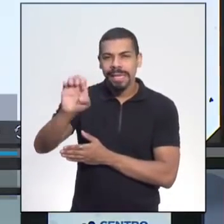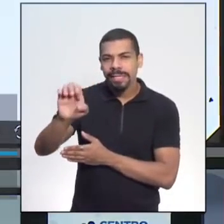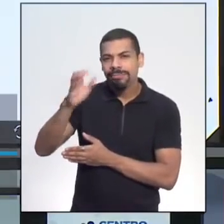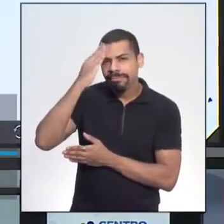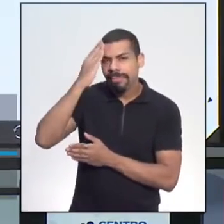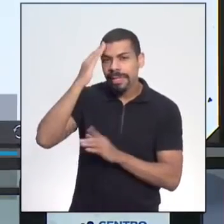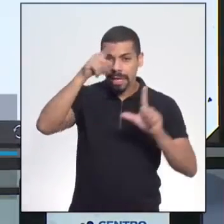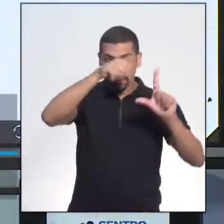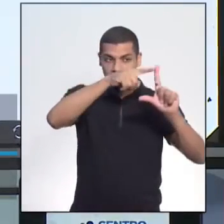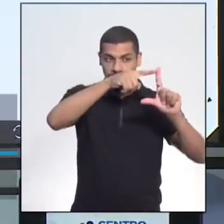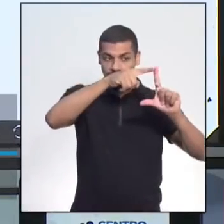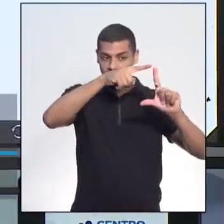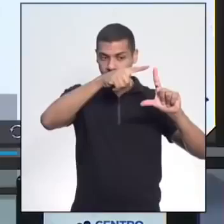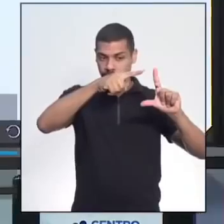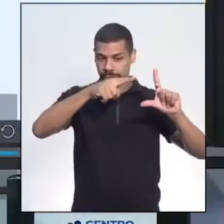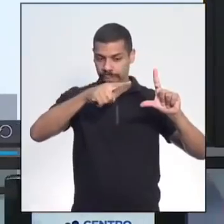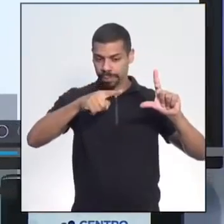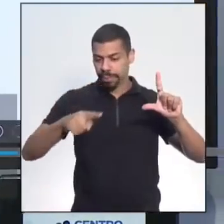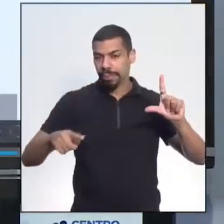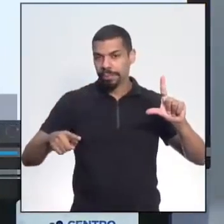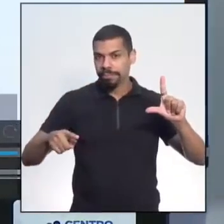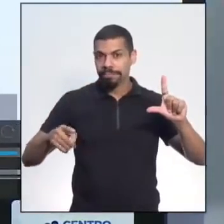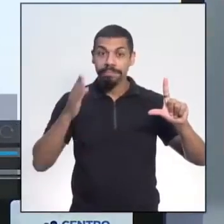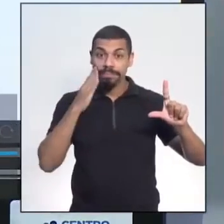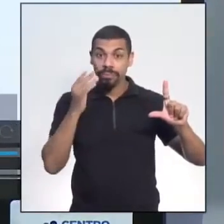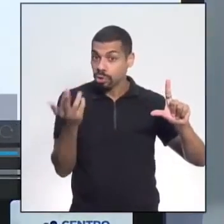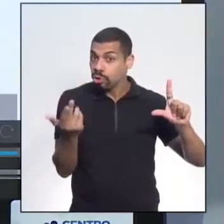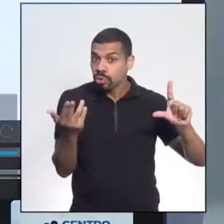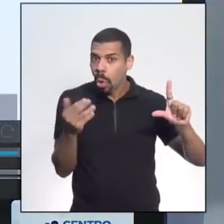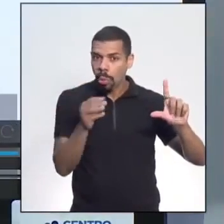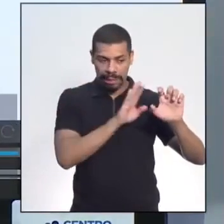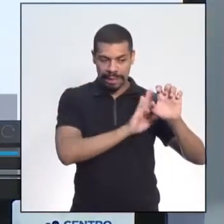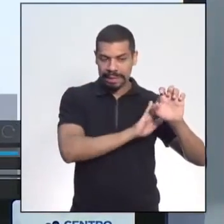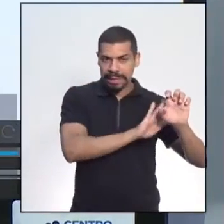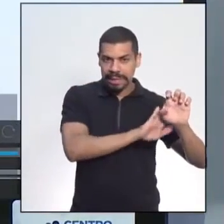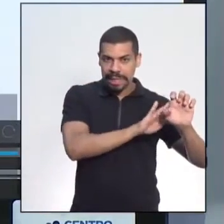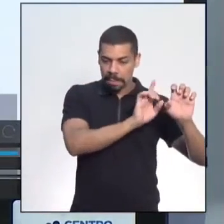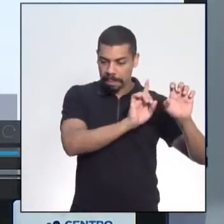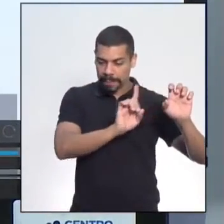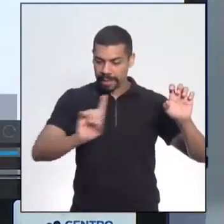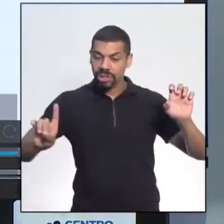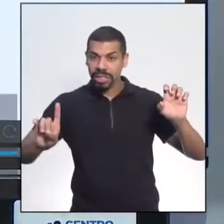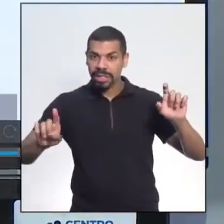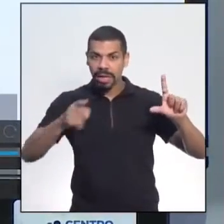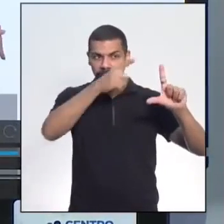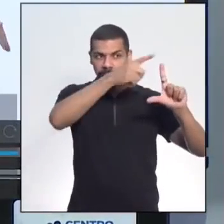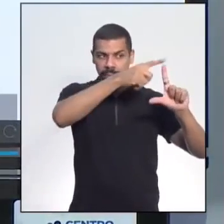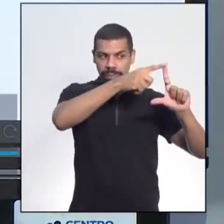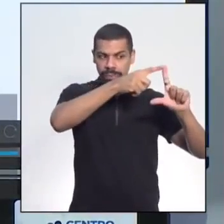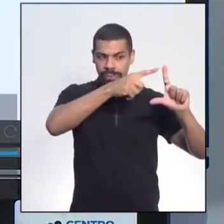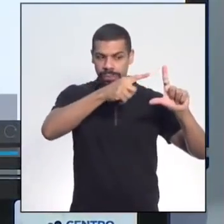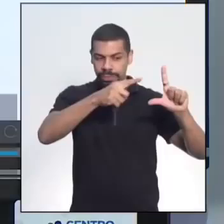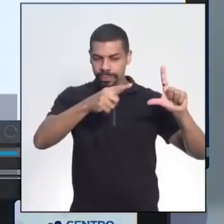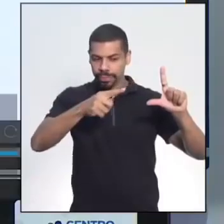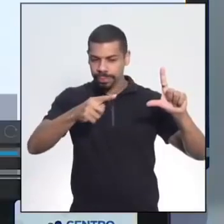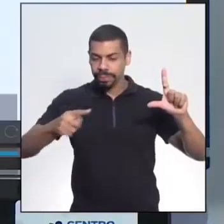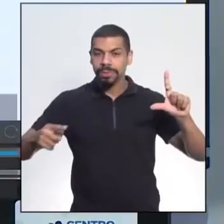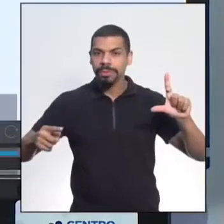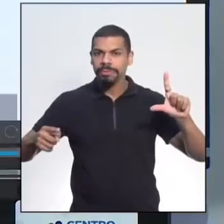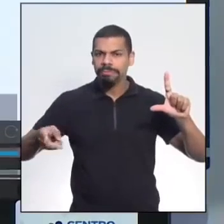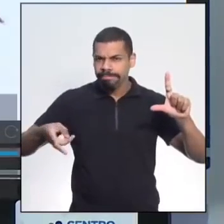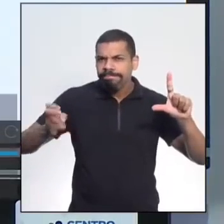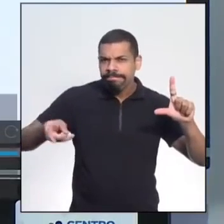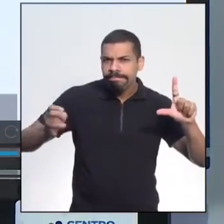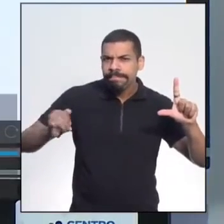de novo, olhando da esquerda para a direita, você percebe que a sua função, sua reta, está descendo. Toda vez que ela